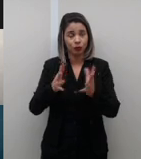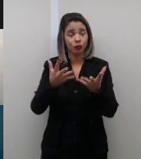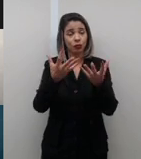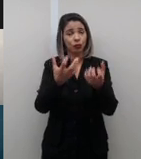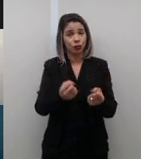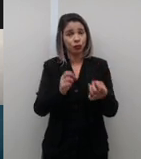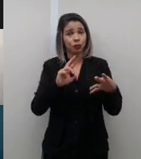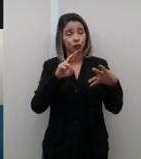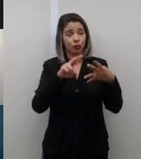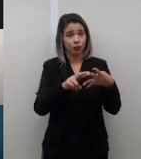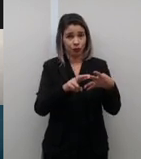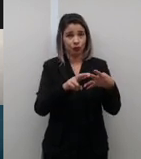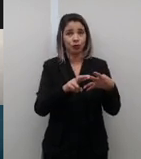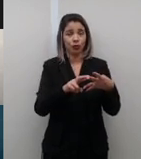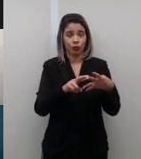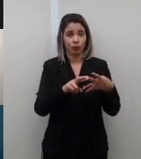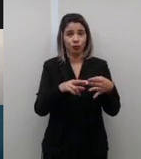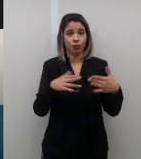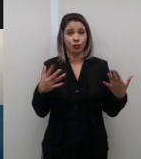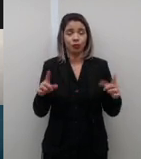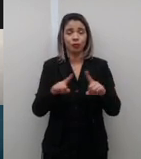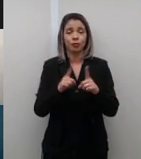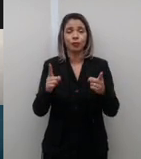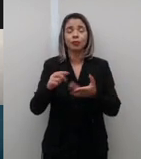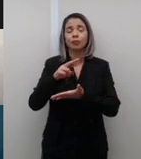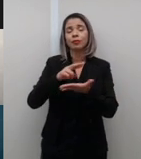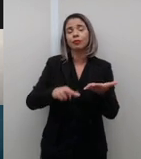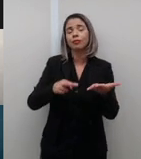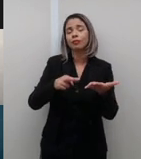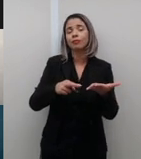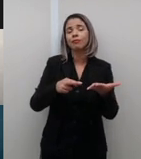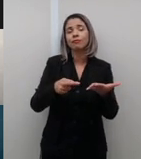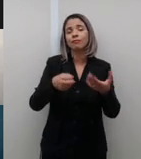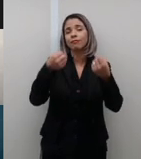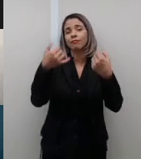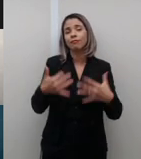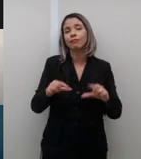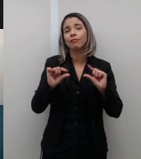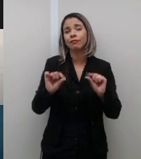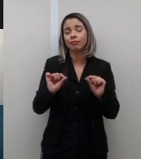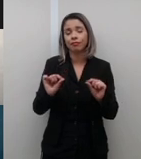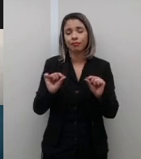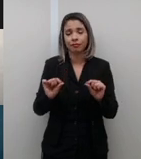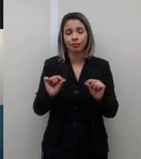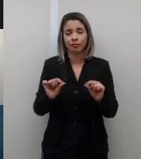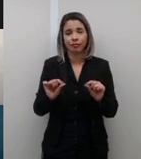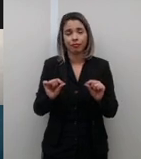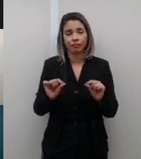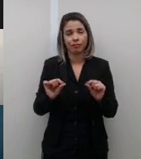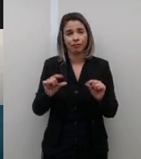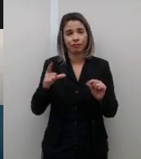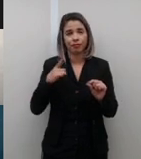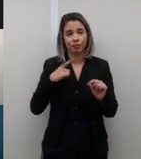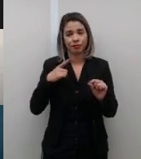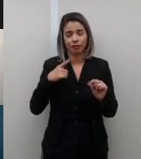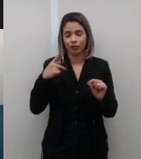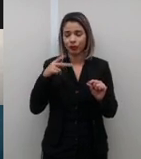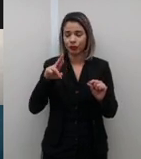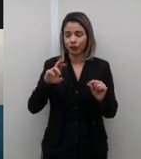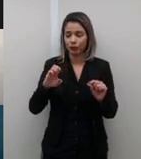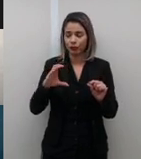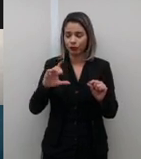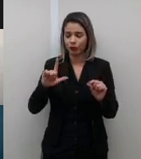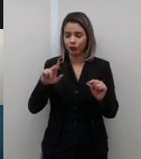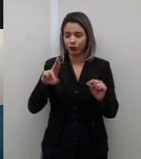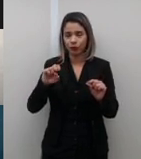ordinário. A eminente relatora destacou, em síntese, que há preclusão consumativa em relação à